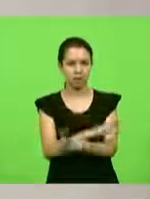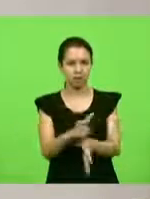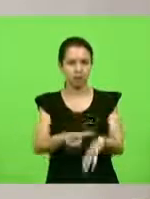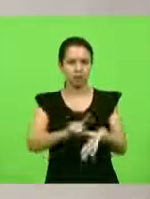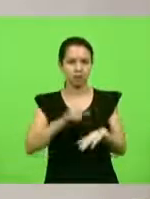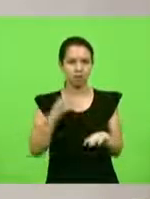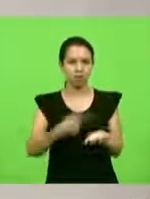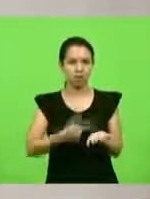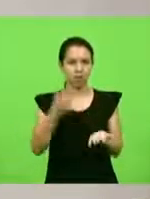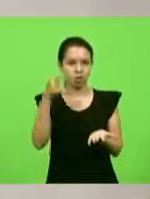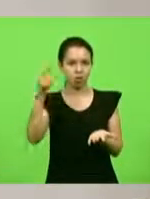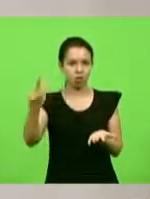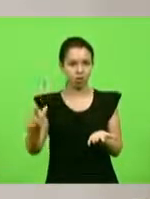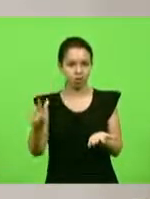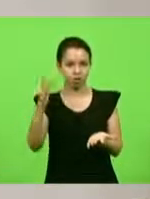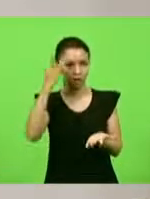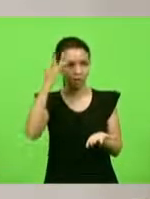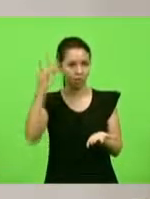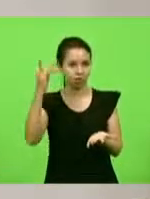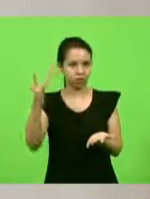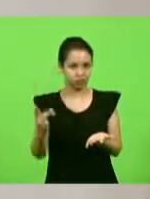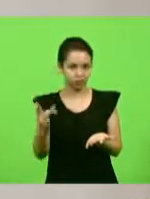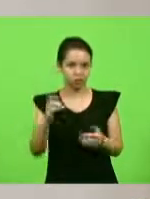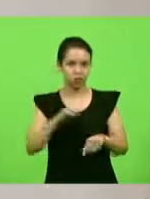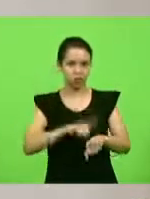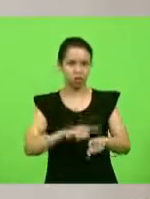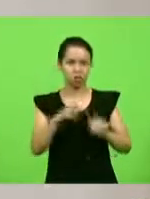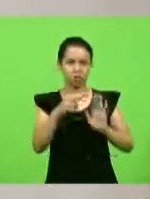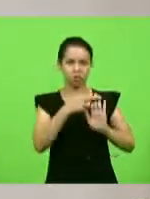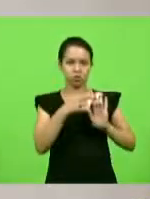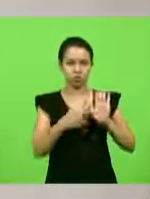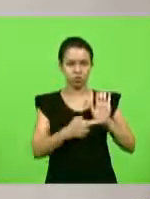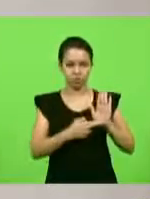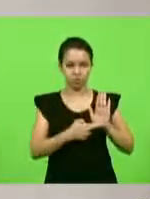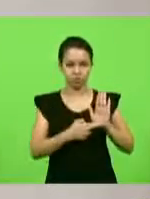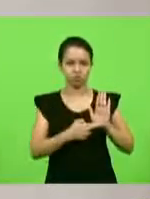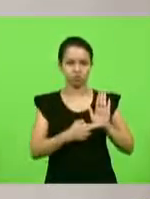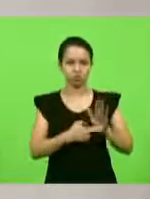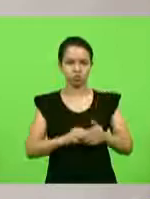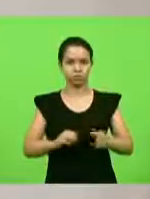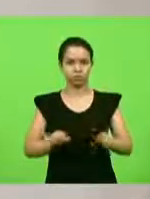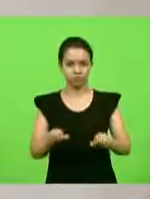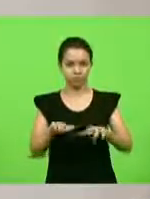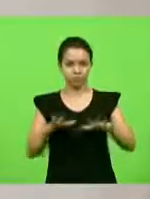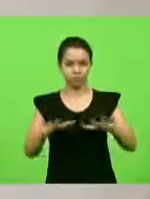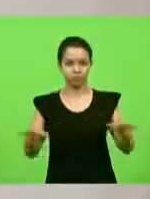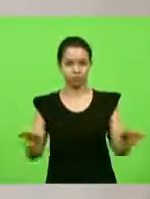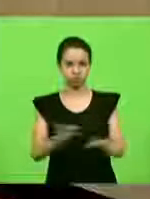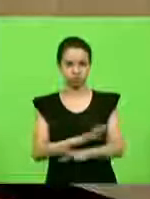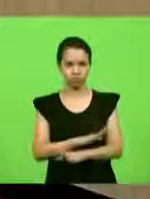outra ordinária para amanhã, no horário regimental. Está encerrada a sessão.